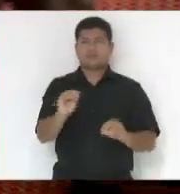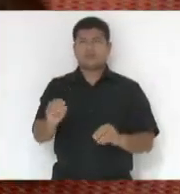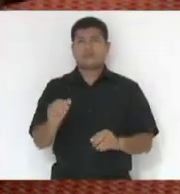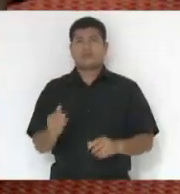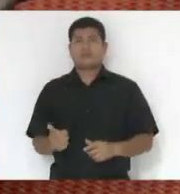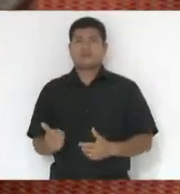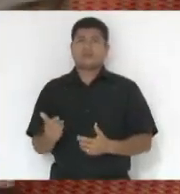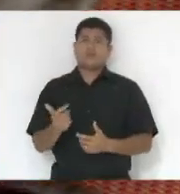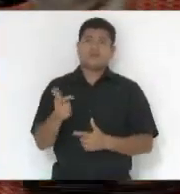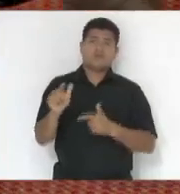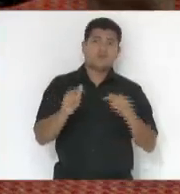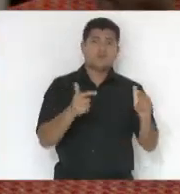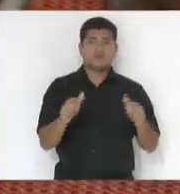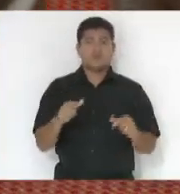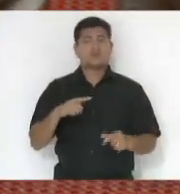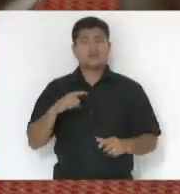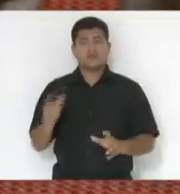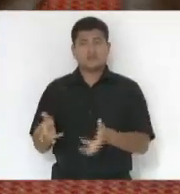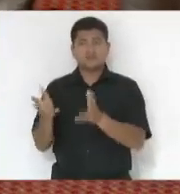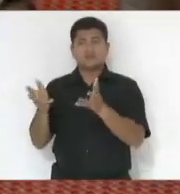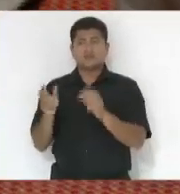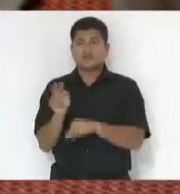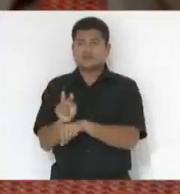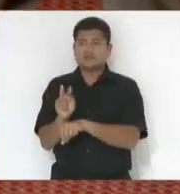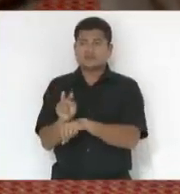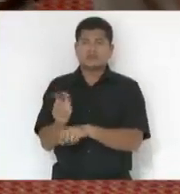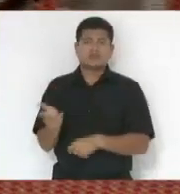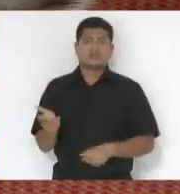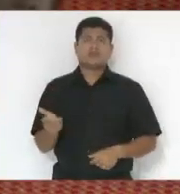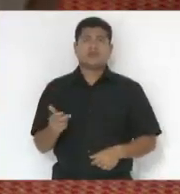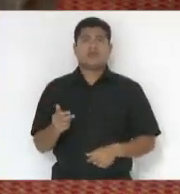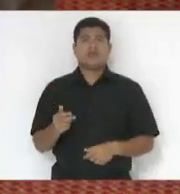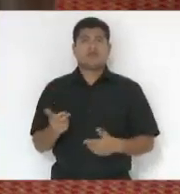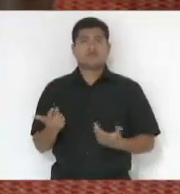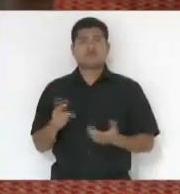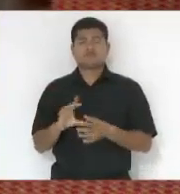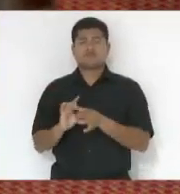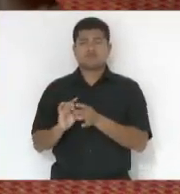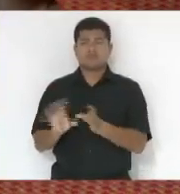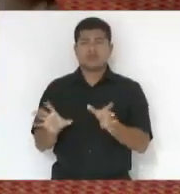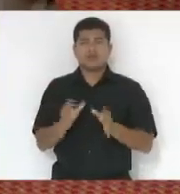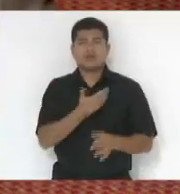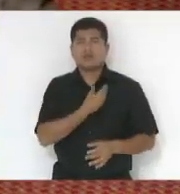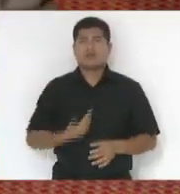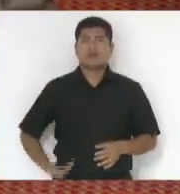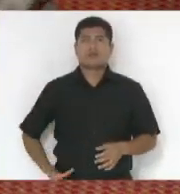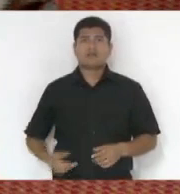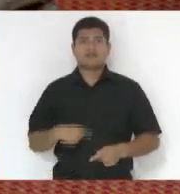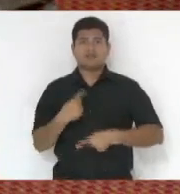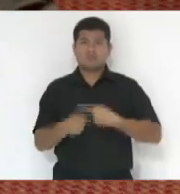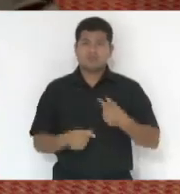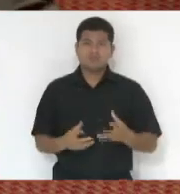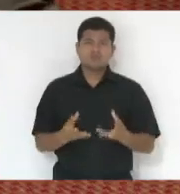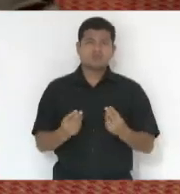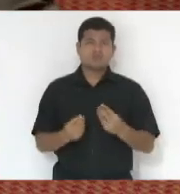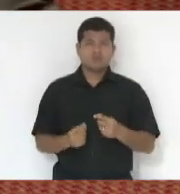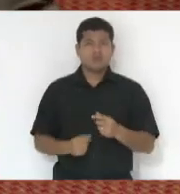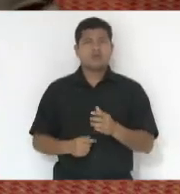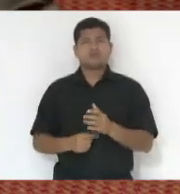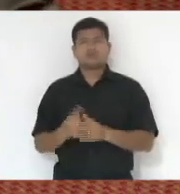tem um benefício fiscal. Benefício fiscal esse que foi concedido pelo governo depois de muitas e muitas